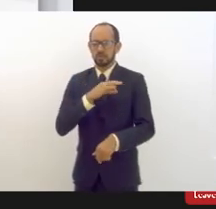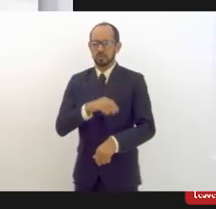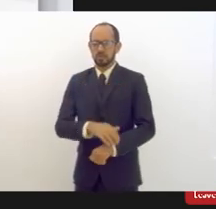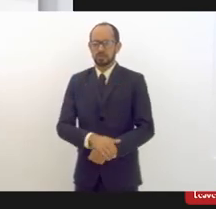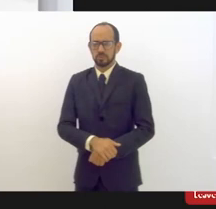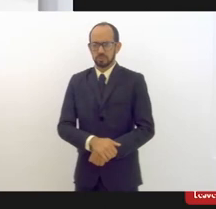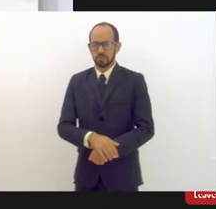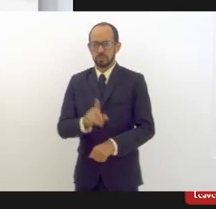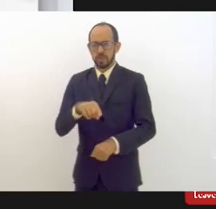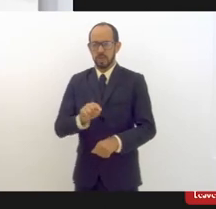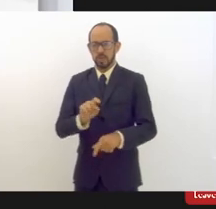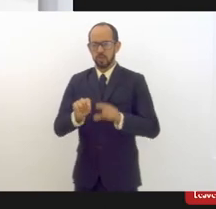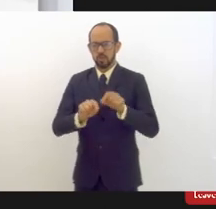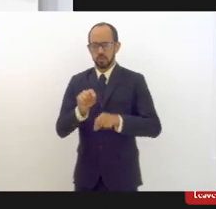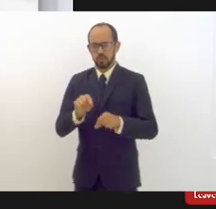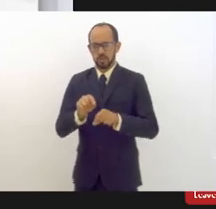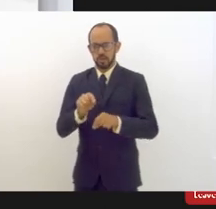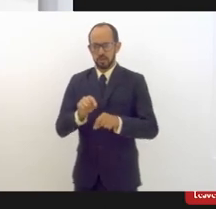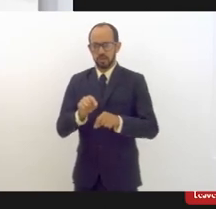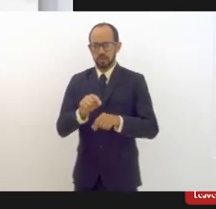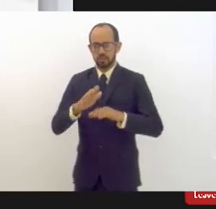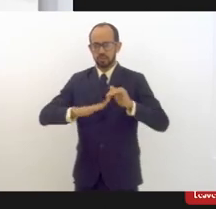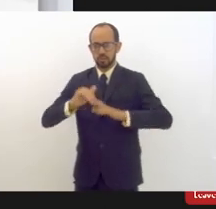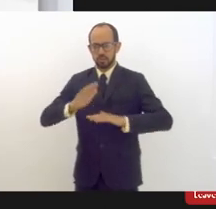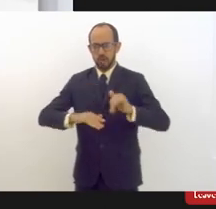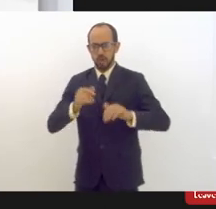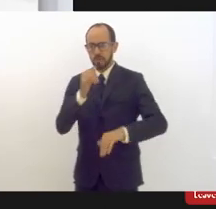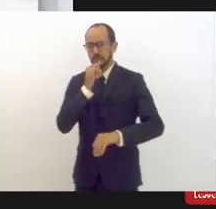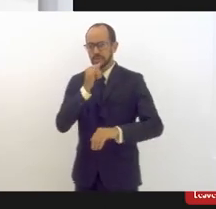cargo efetivo, então eu incluo